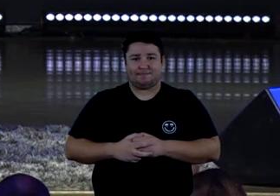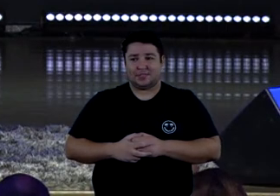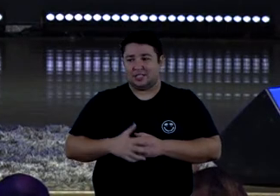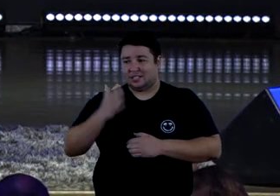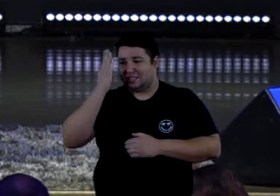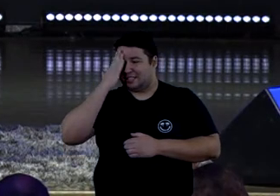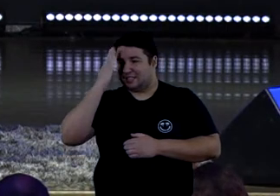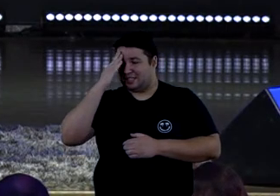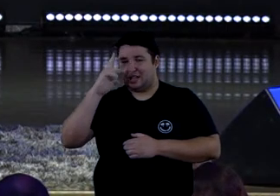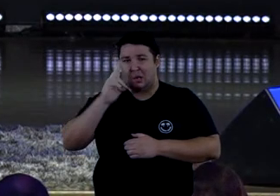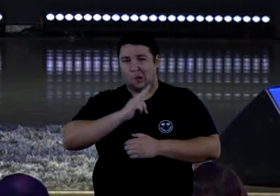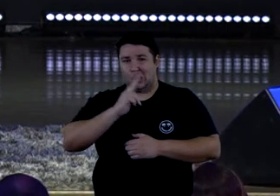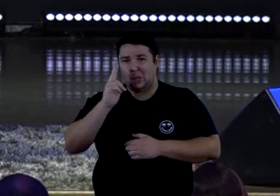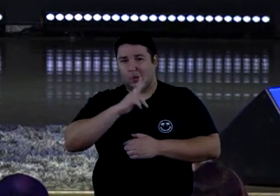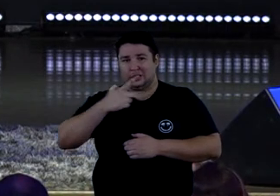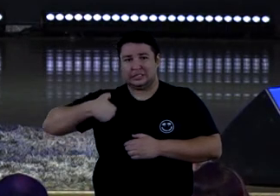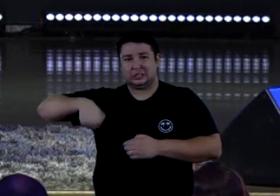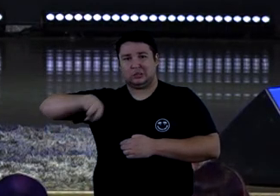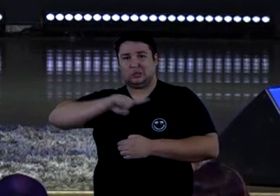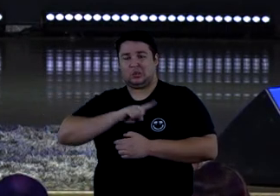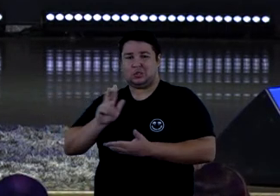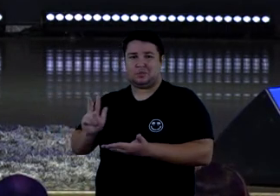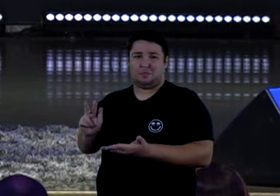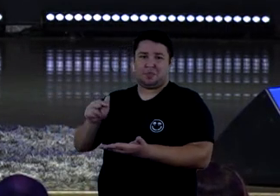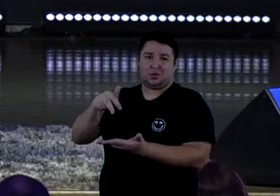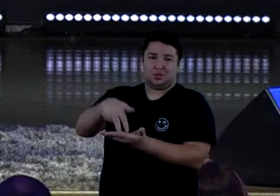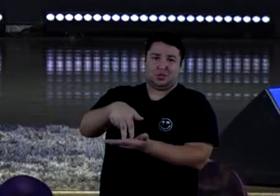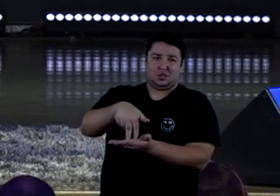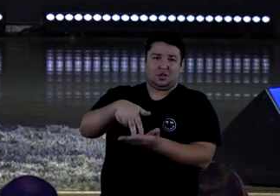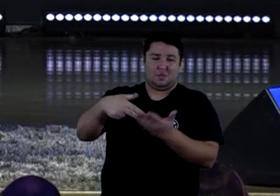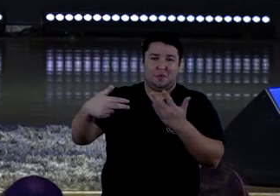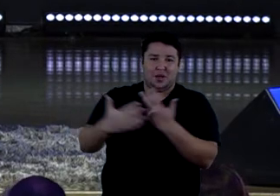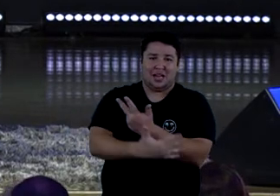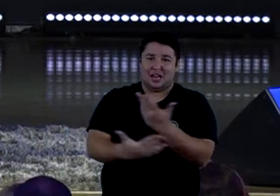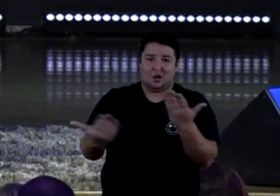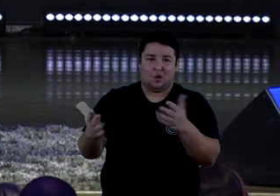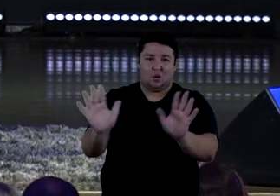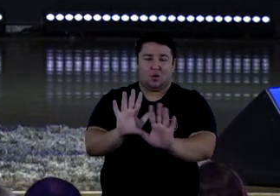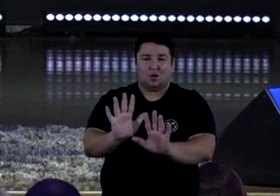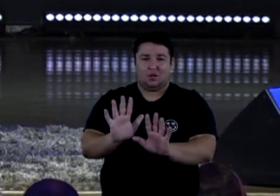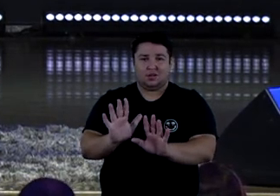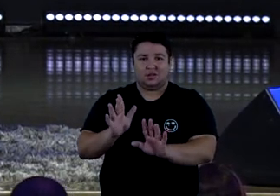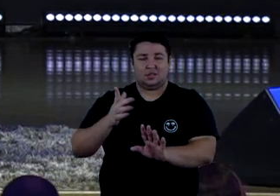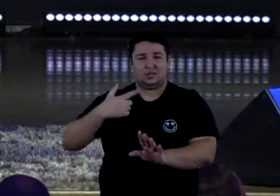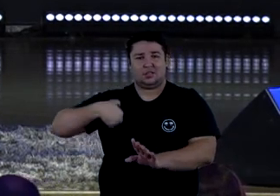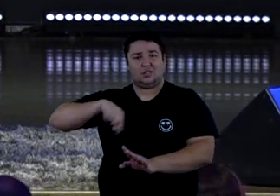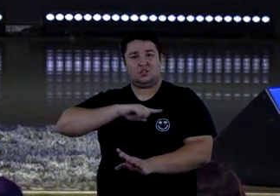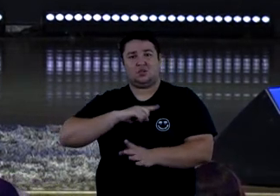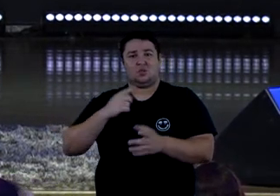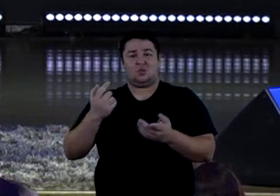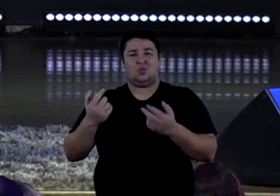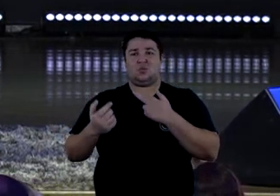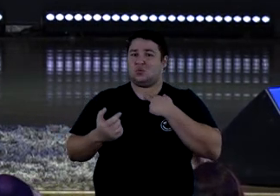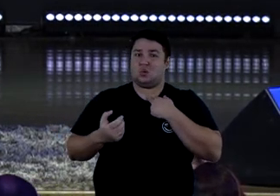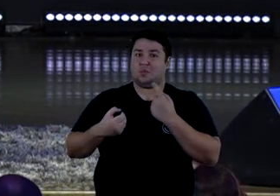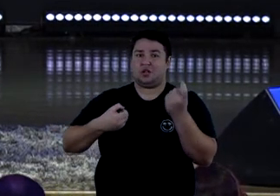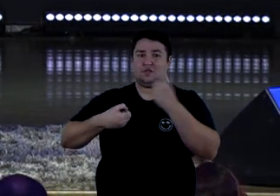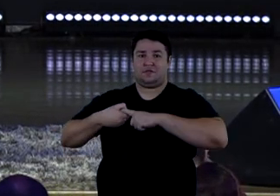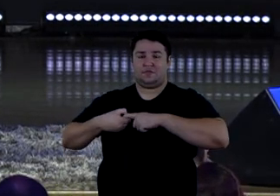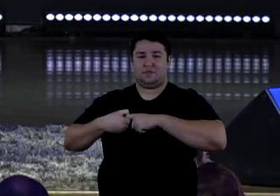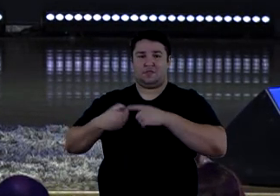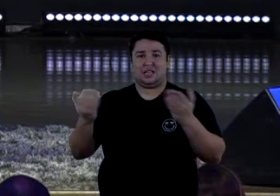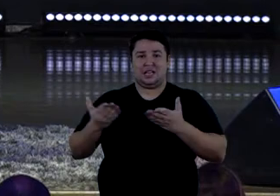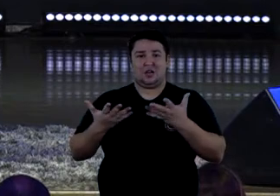Entende a urgência do nosso posicionamento? A gente não pode cair agora. A gente não pode retroceder agora. A gente não